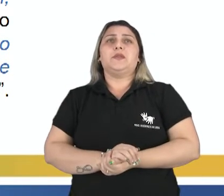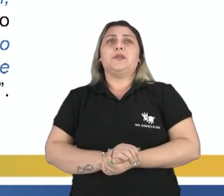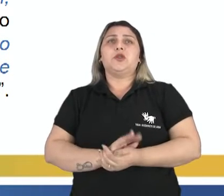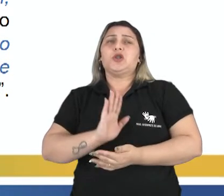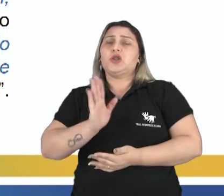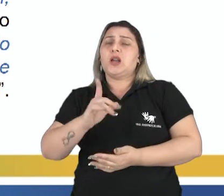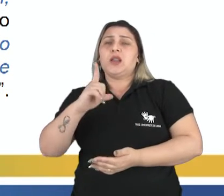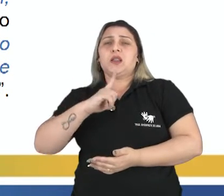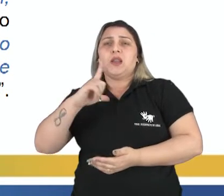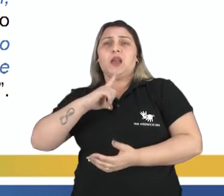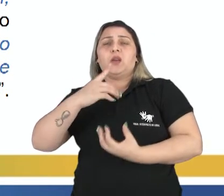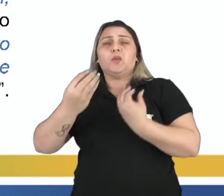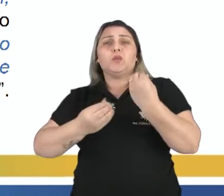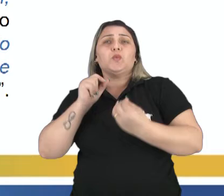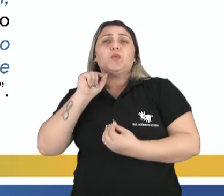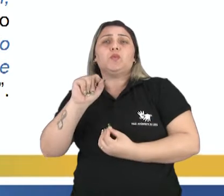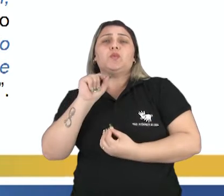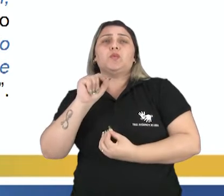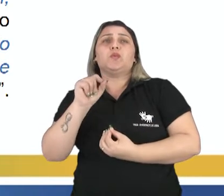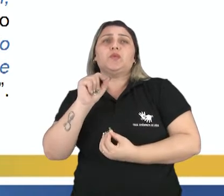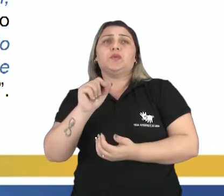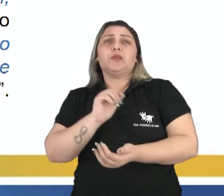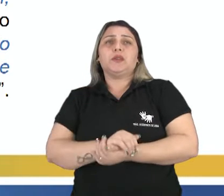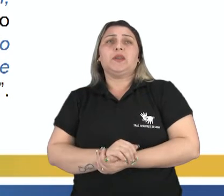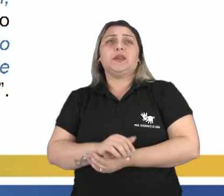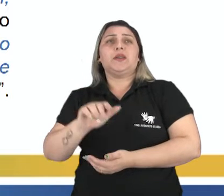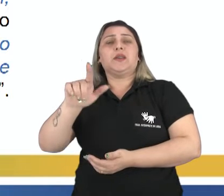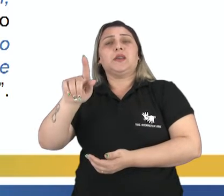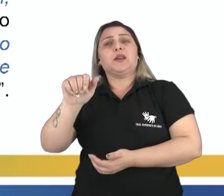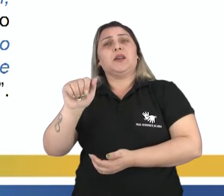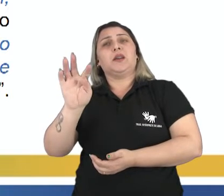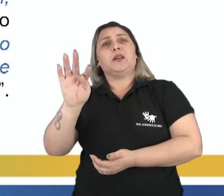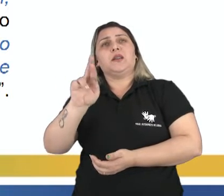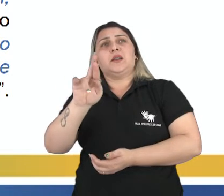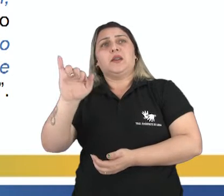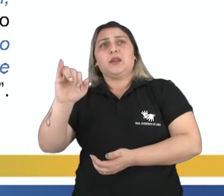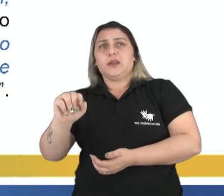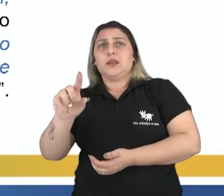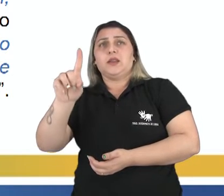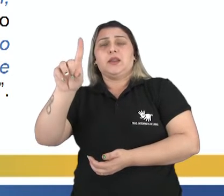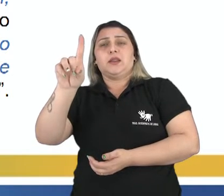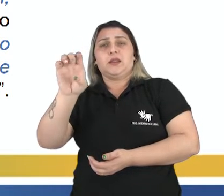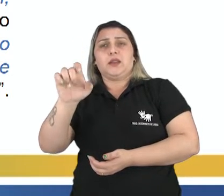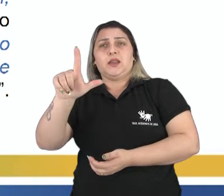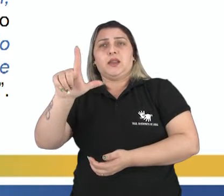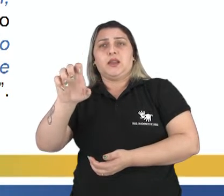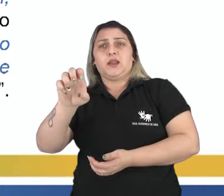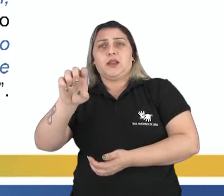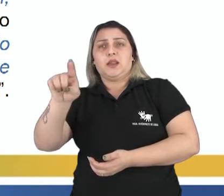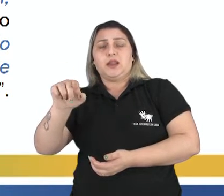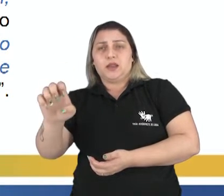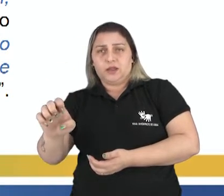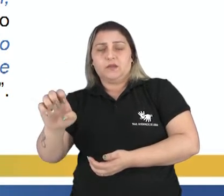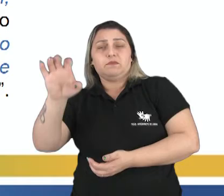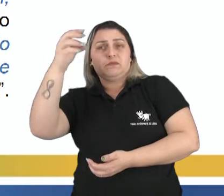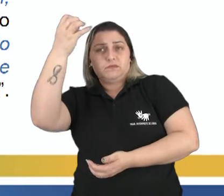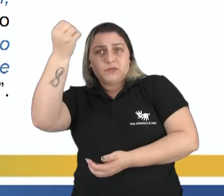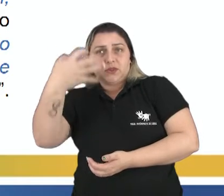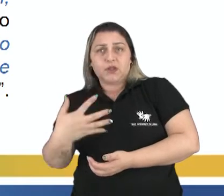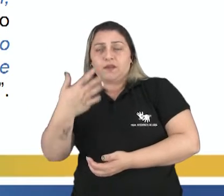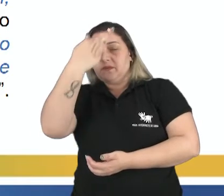tem uma noção do que, como que Guattari e como que Deleuze vai definir, certo?